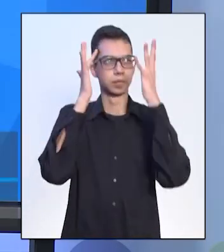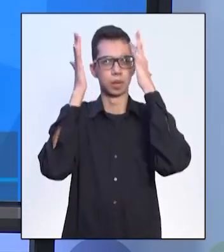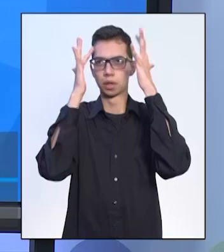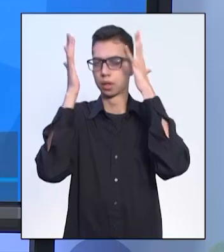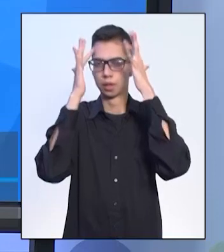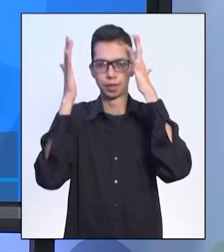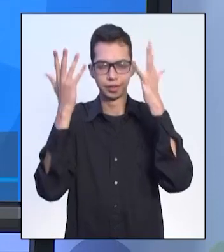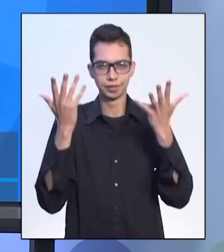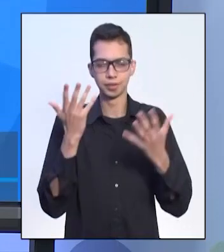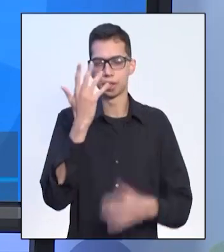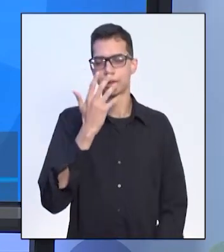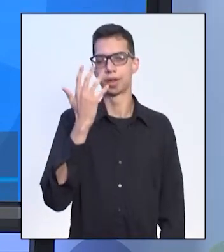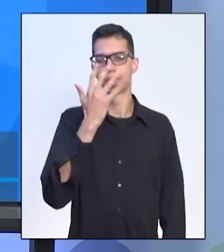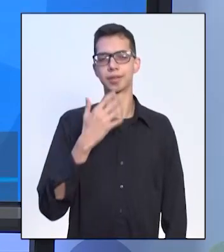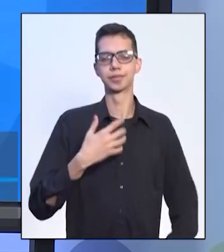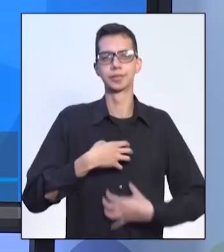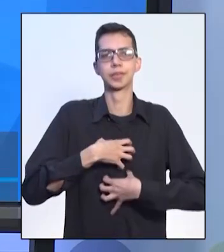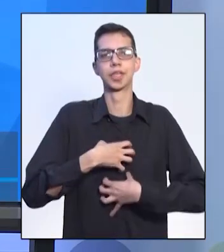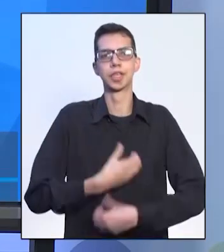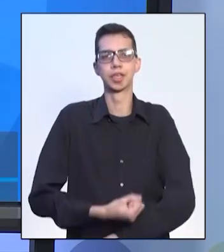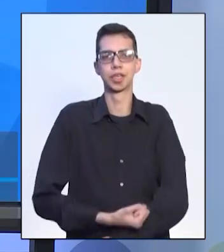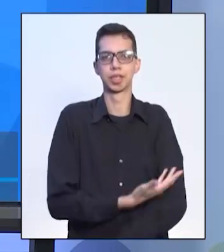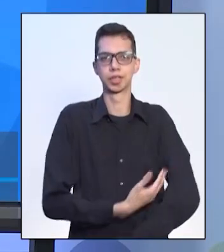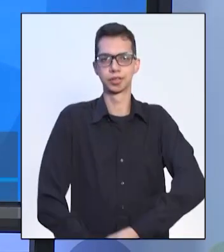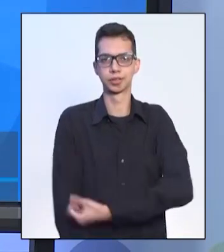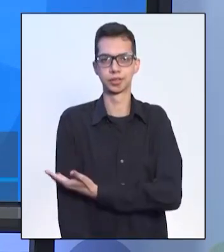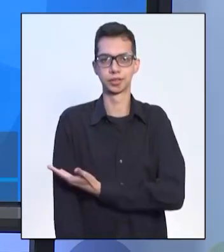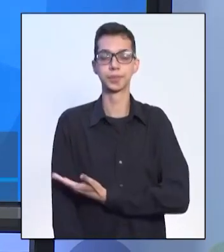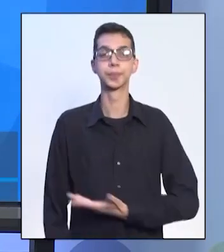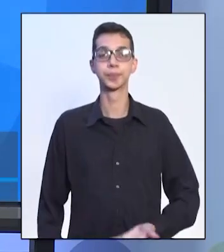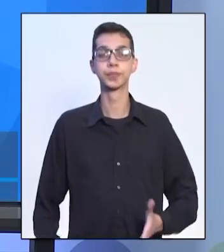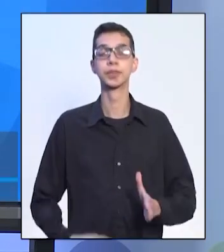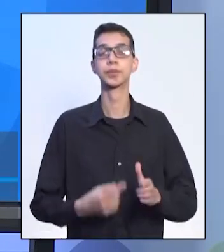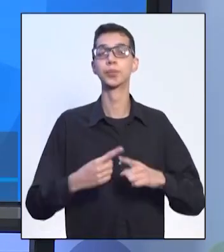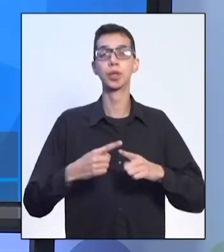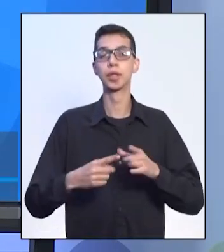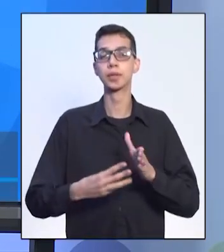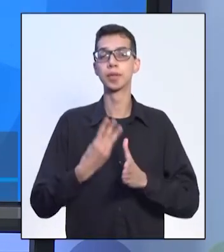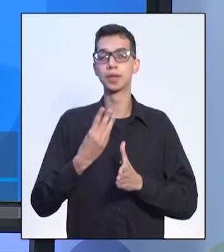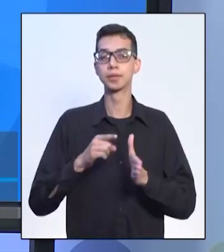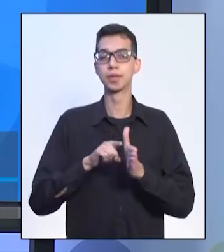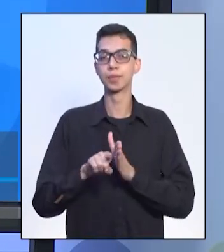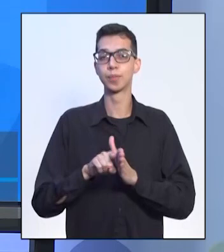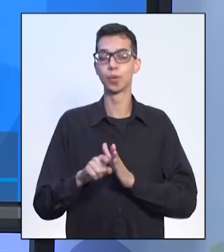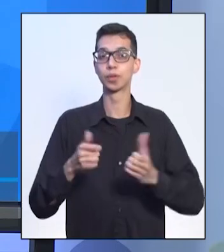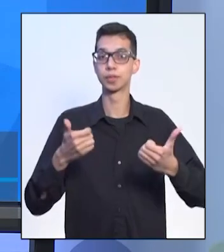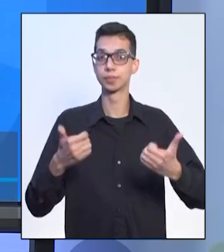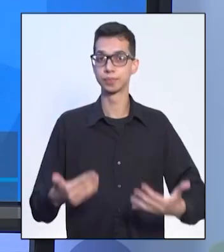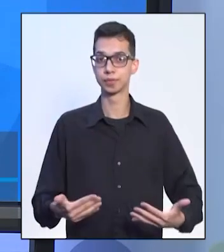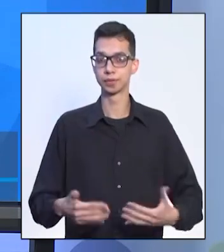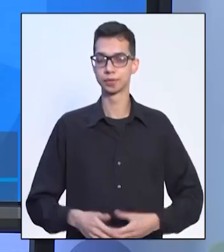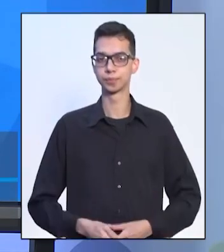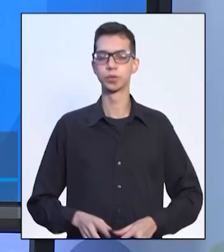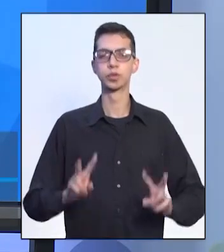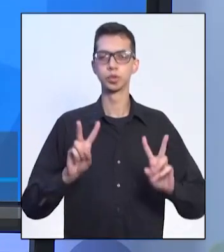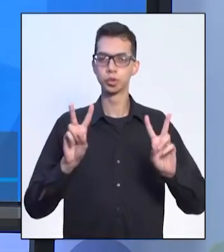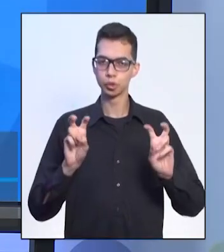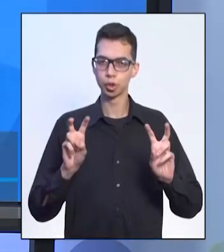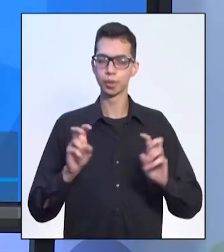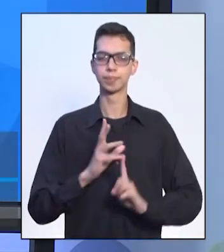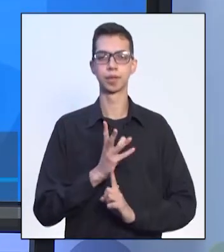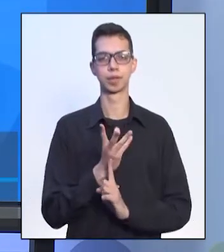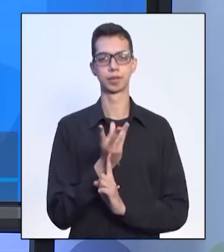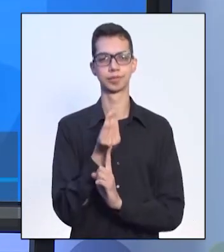gente. E por que eu fiz essa terceira questão, gente? Justamente falando da questão das expressões artísticas que nos